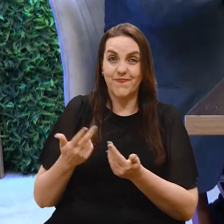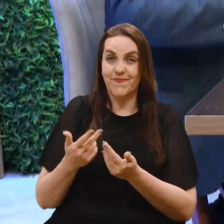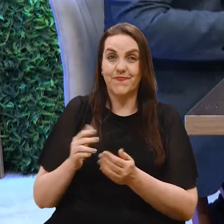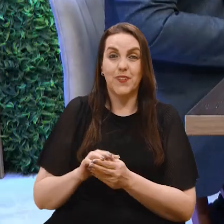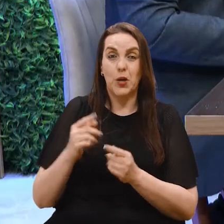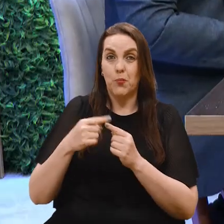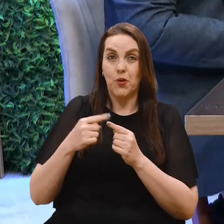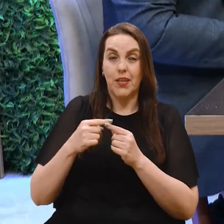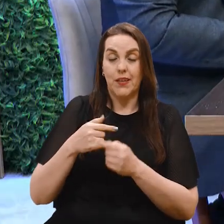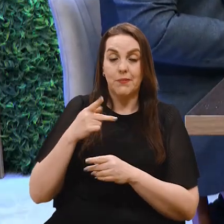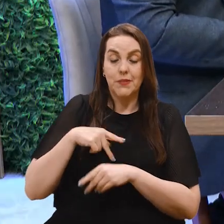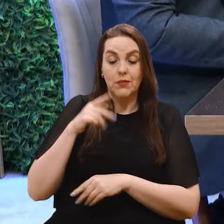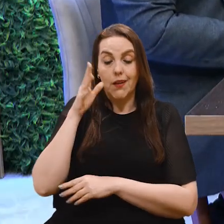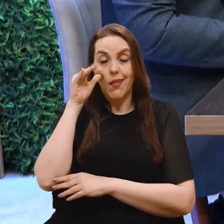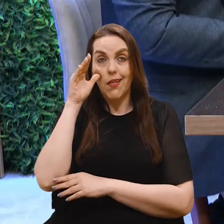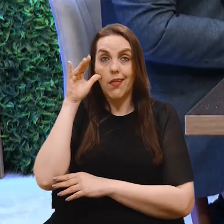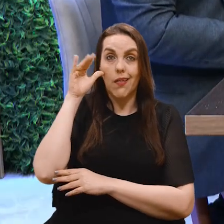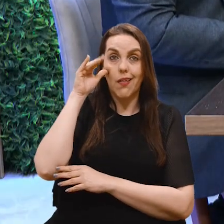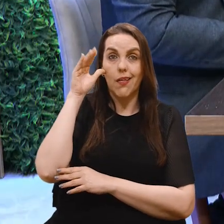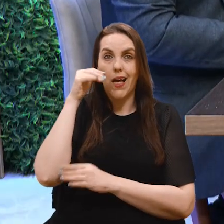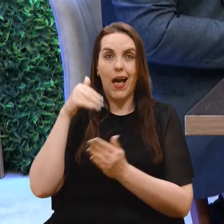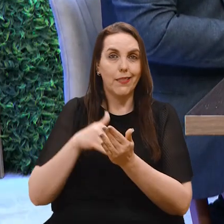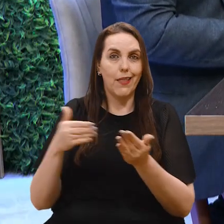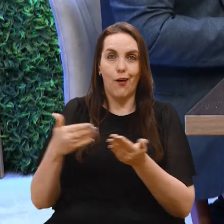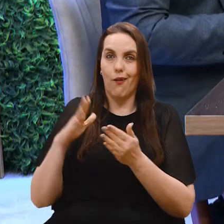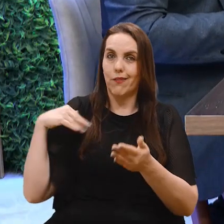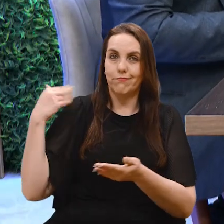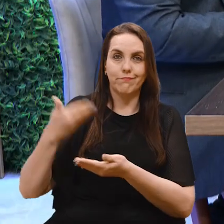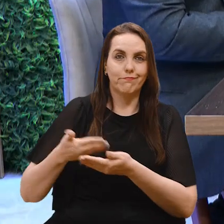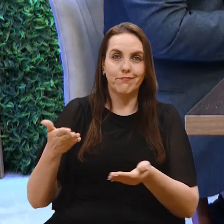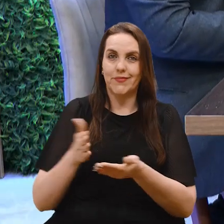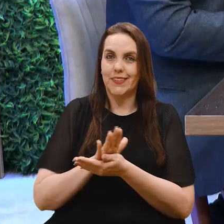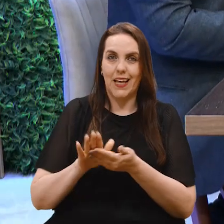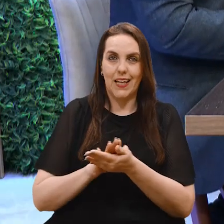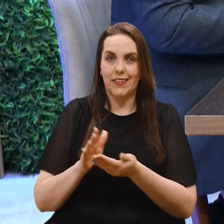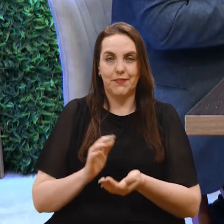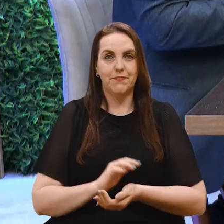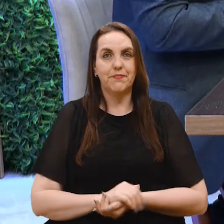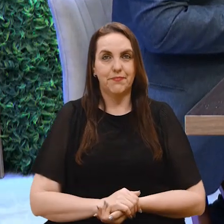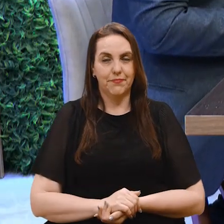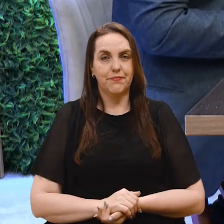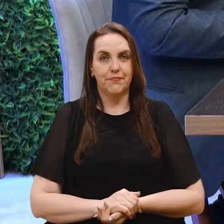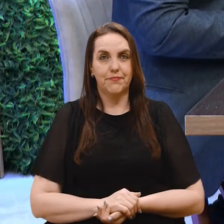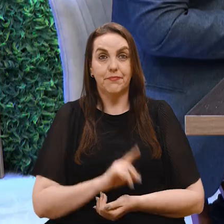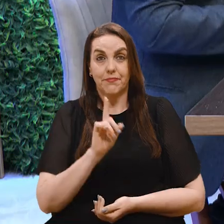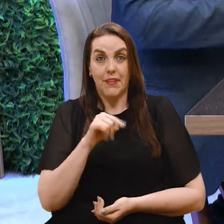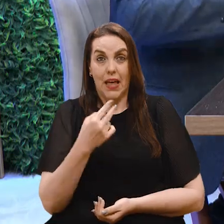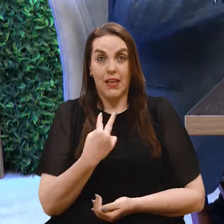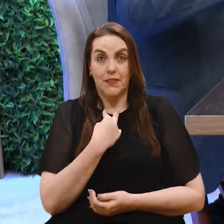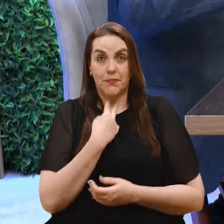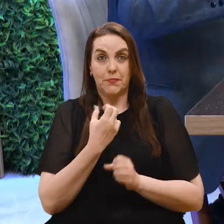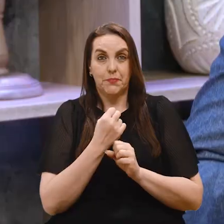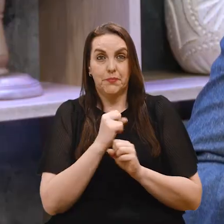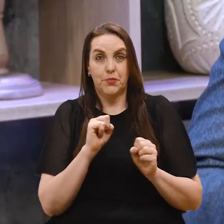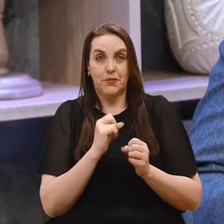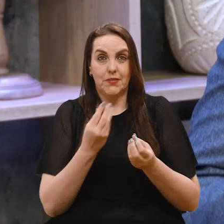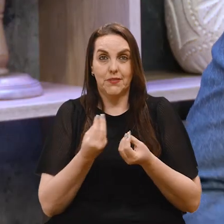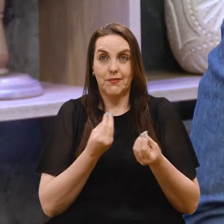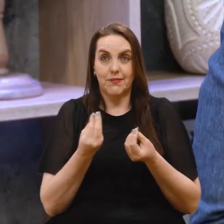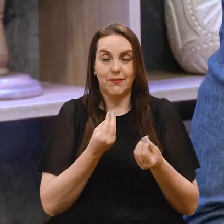lá olhando e até agora não fizeram nada. Tem uma impossibilidade. Tem uma impossibilidade de que